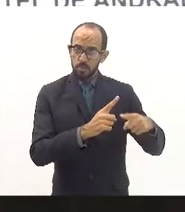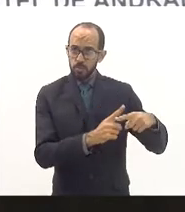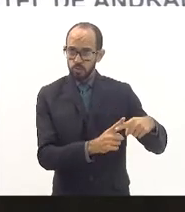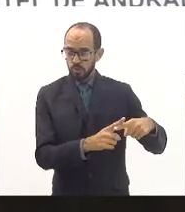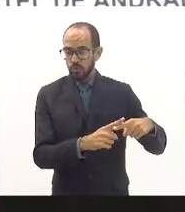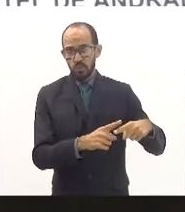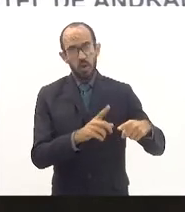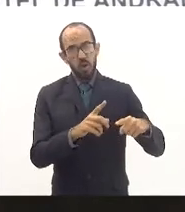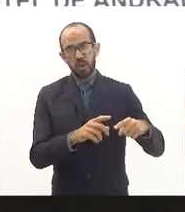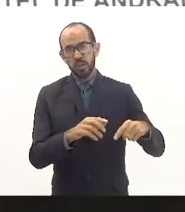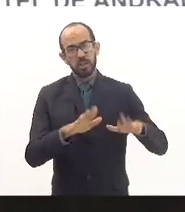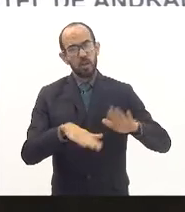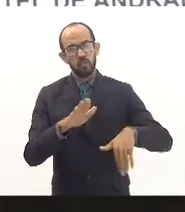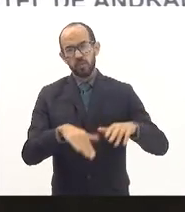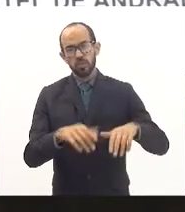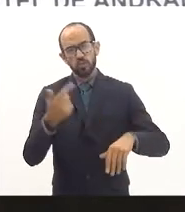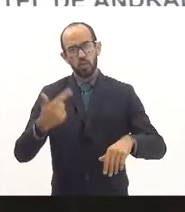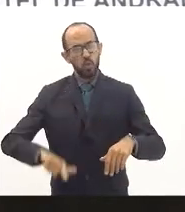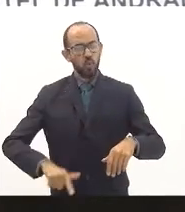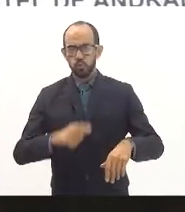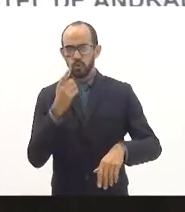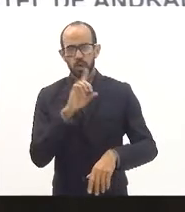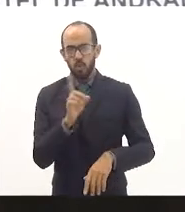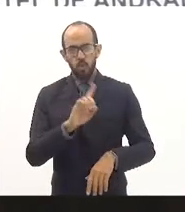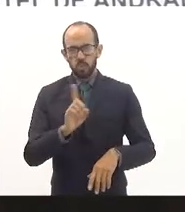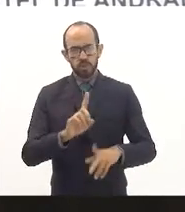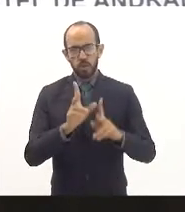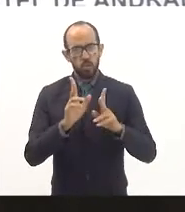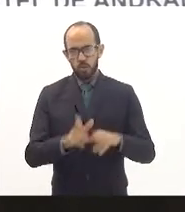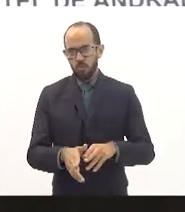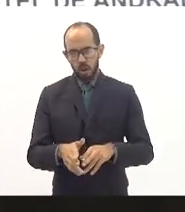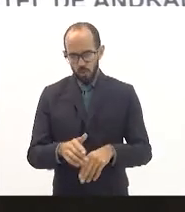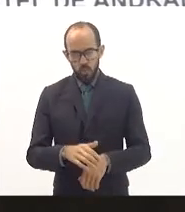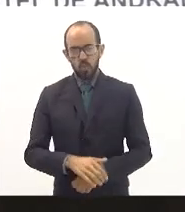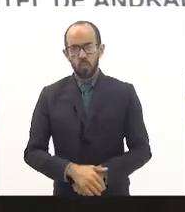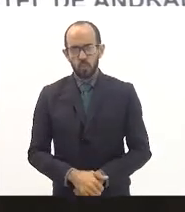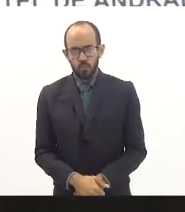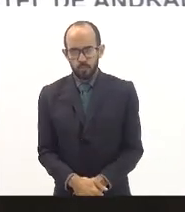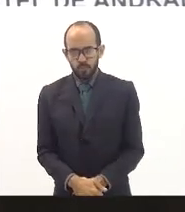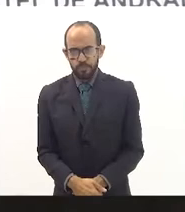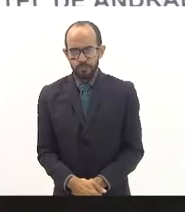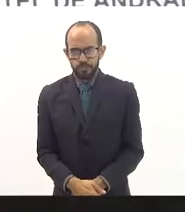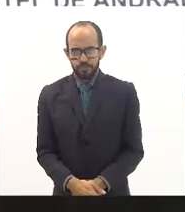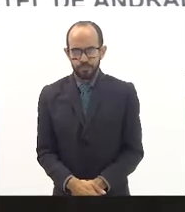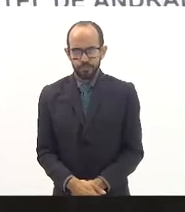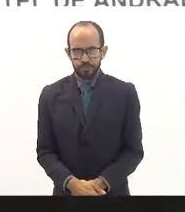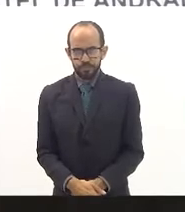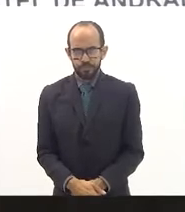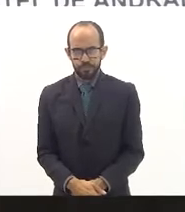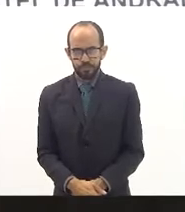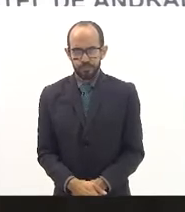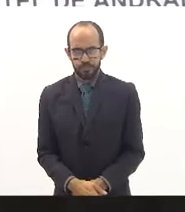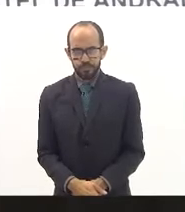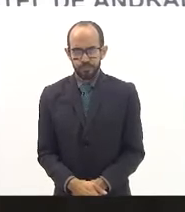outro em toda a história do Estado, que seus adversários nunca ousaram negar.